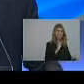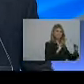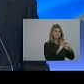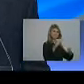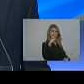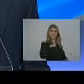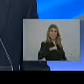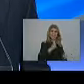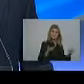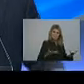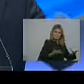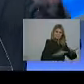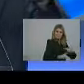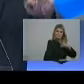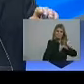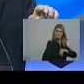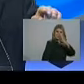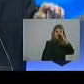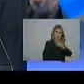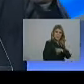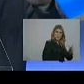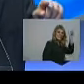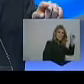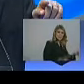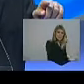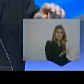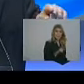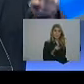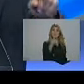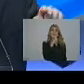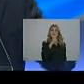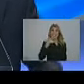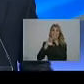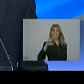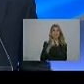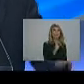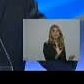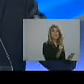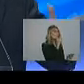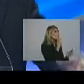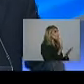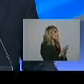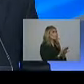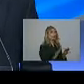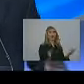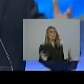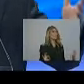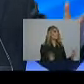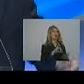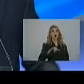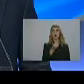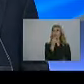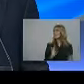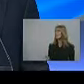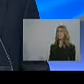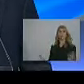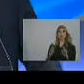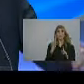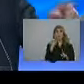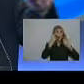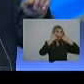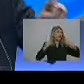os professores, de garantir creche para os filhos que ficam sem escola, sem creche, sem oportunidade, e os pais